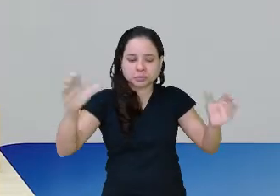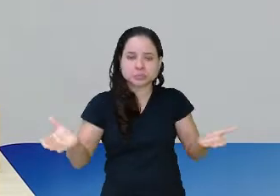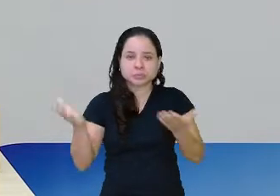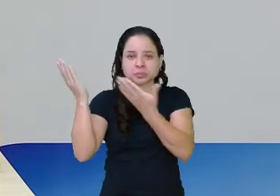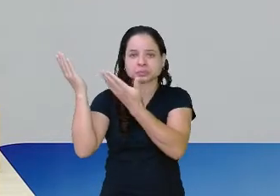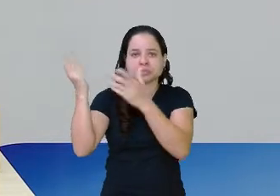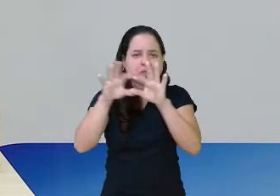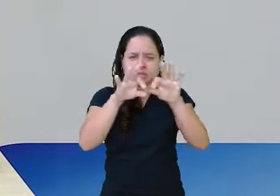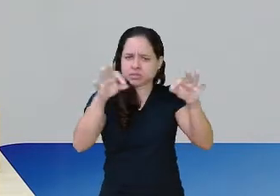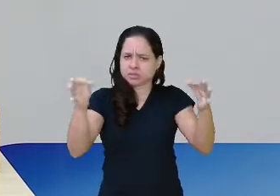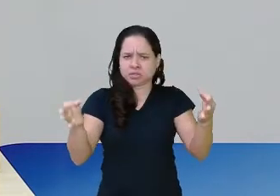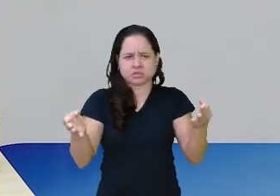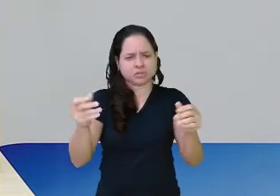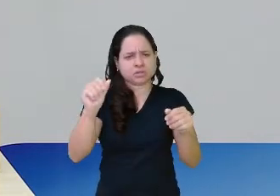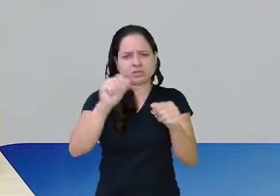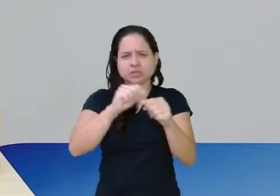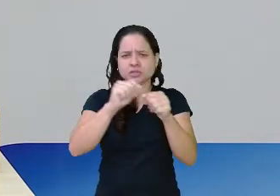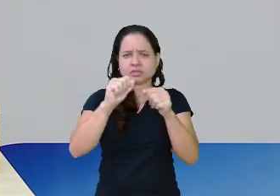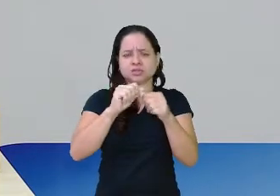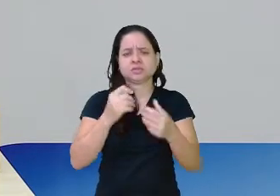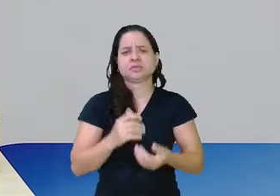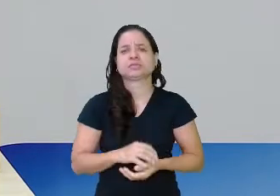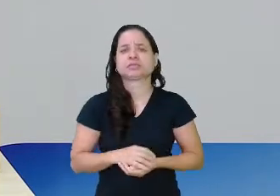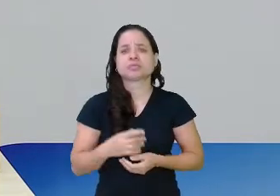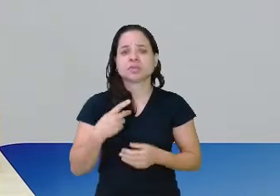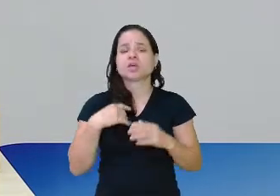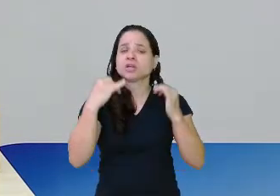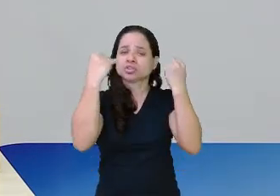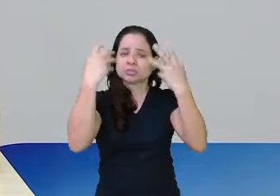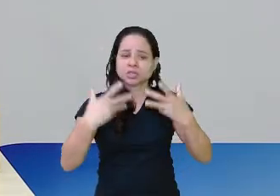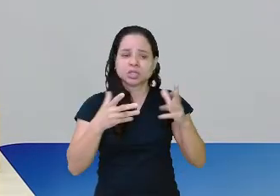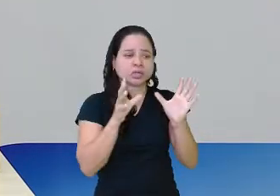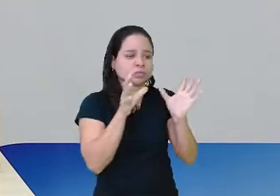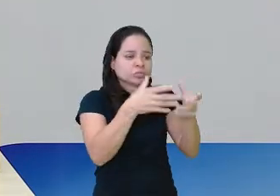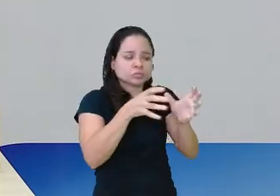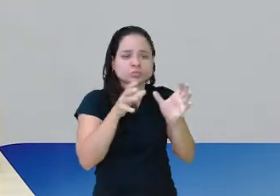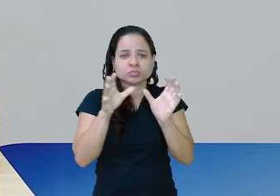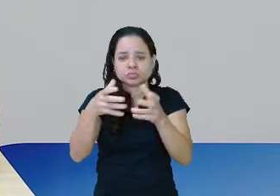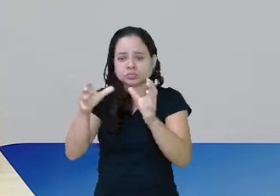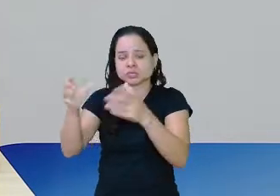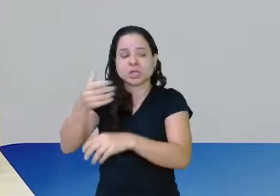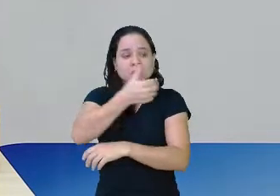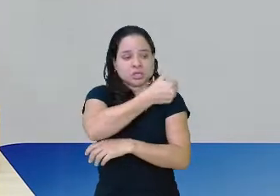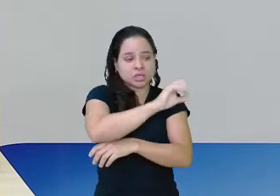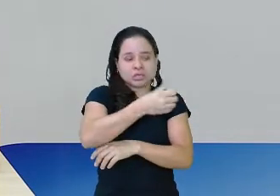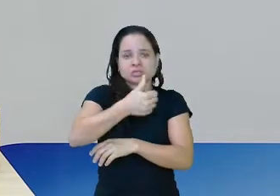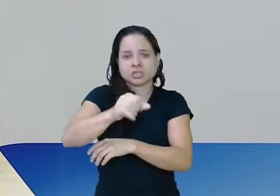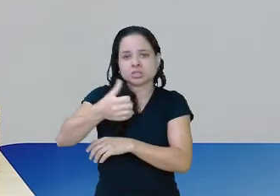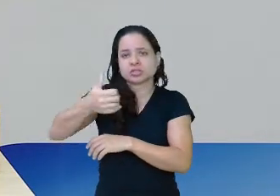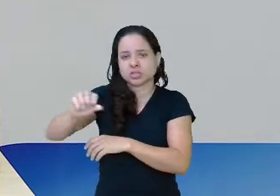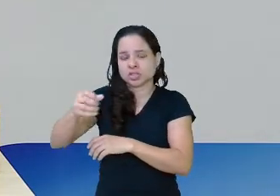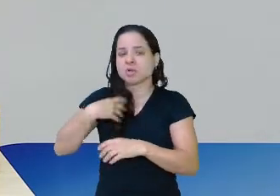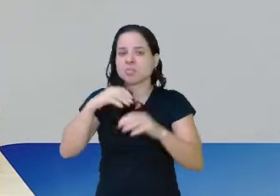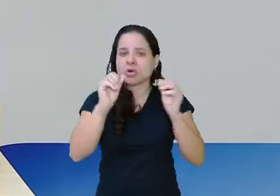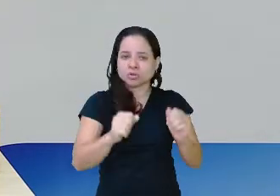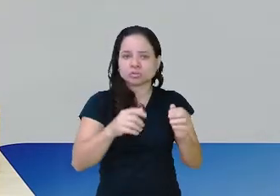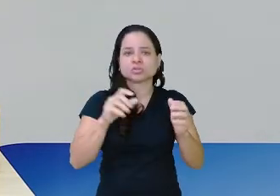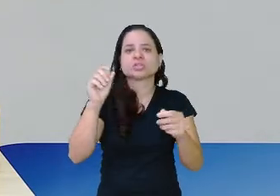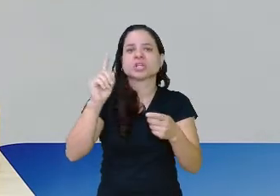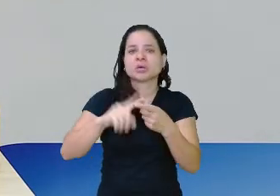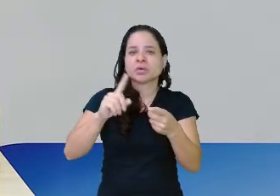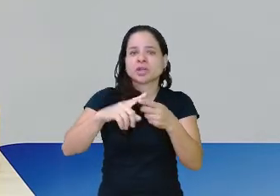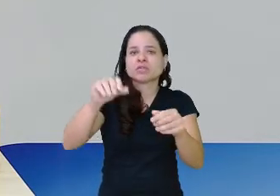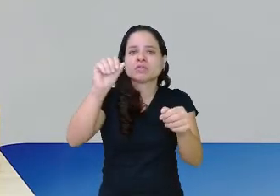Forma mais simples de a gente fazer essa representação. Eu falei de um agrupamento de 10 em 10. Aí eu posso fazer assim.